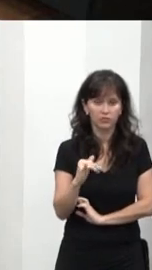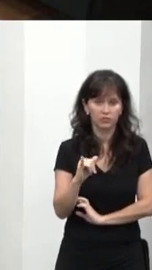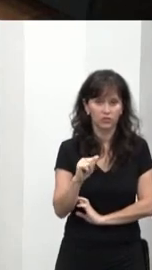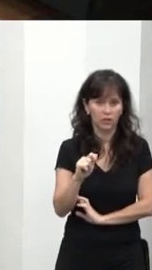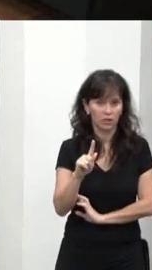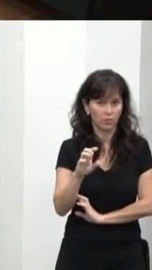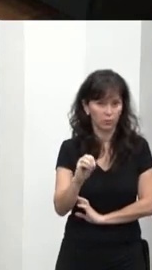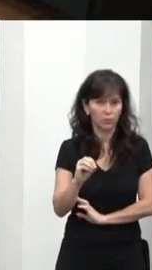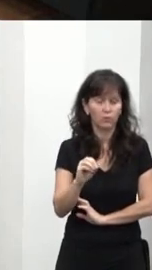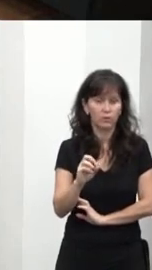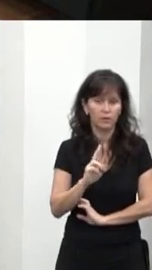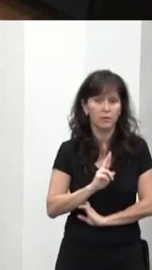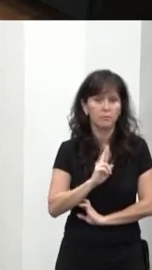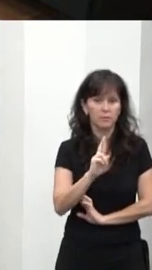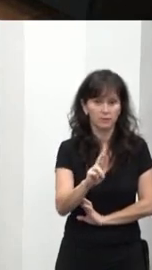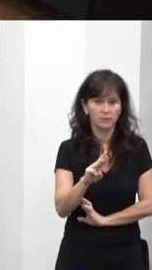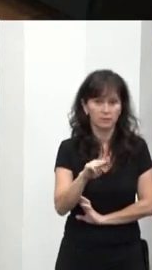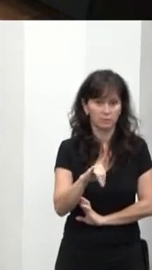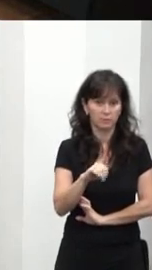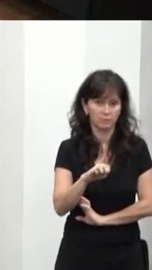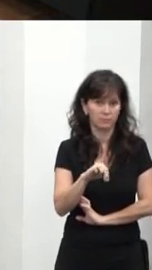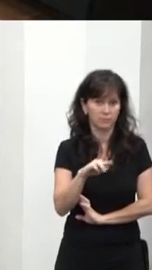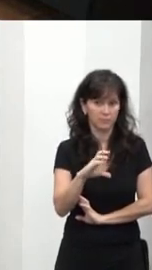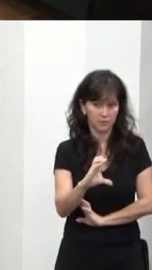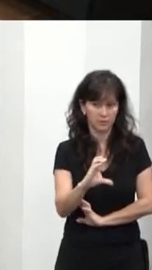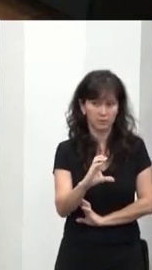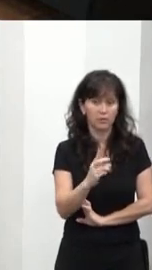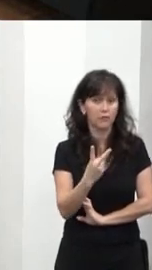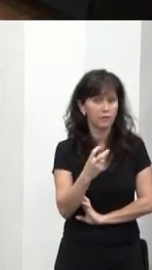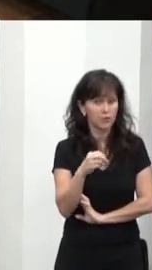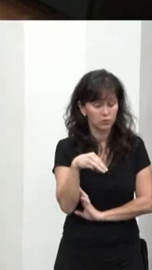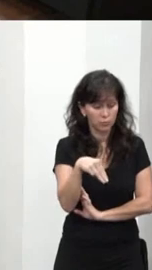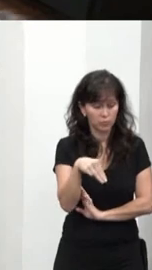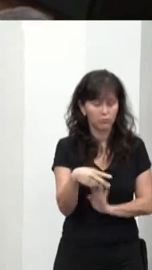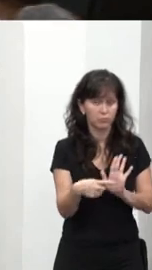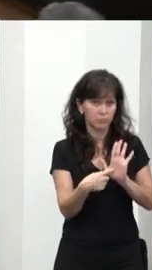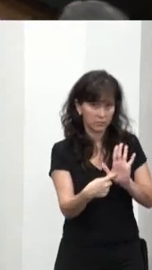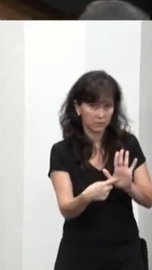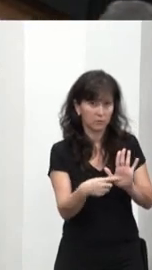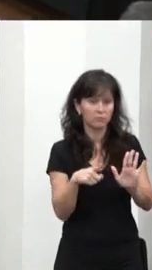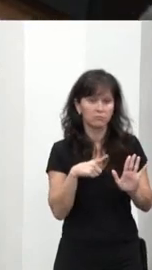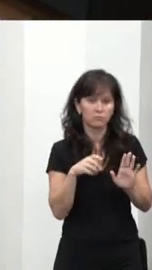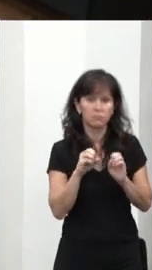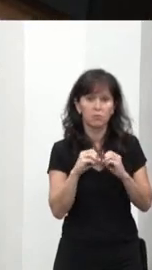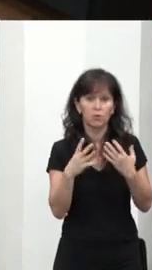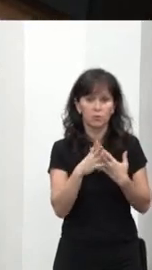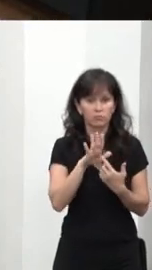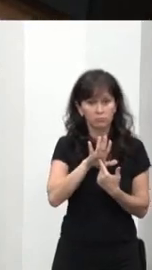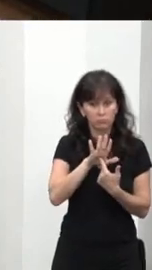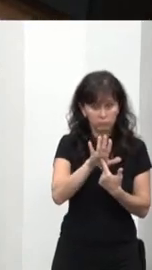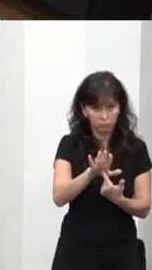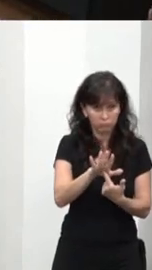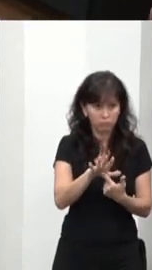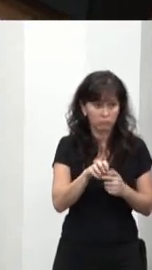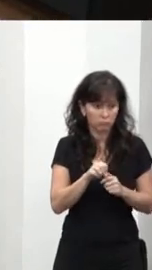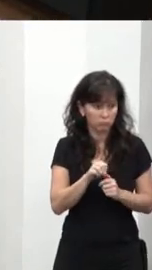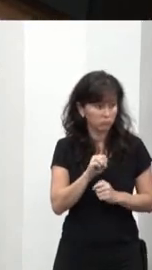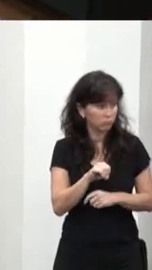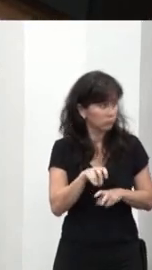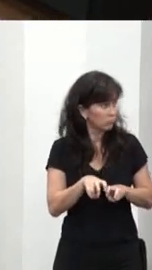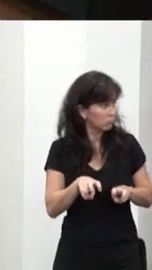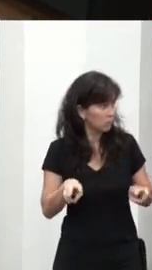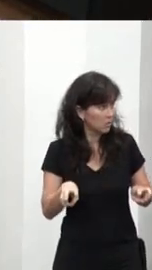o link ele tem 20 minutos para sua apresentação tem uma apresentação de PowerPoint então da mesa Quem tiver se sentir mais